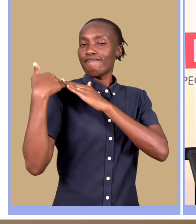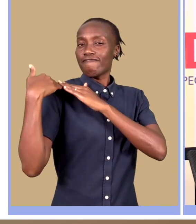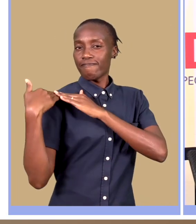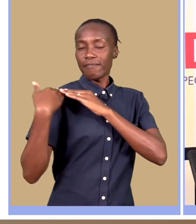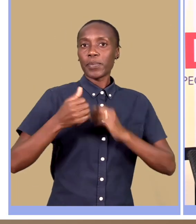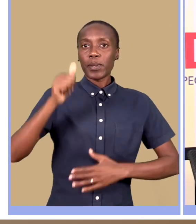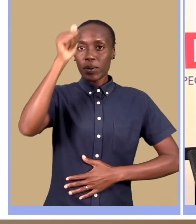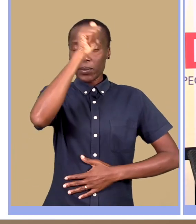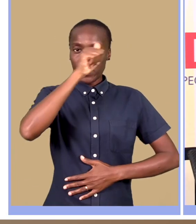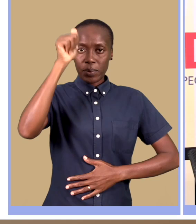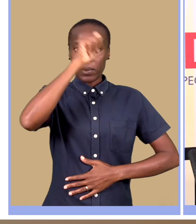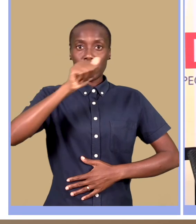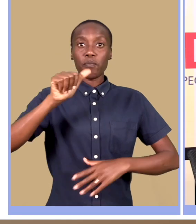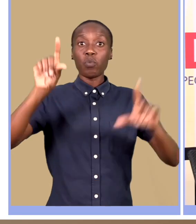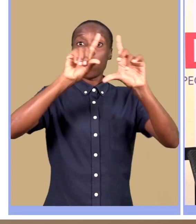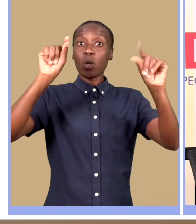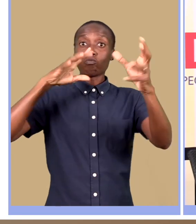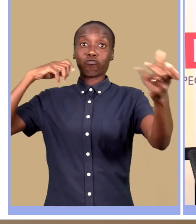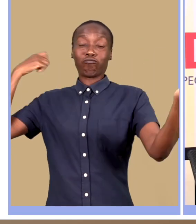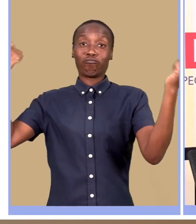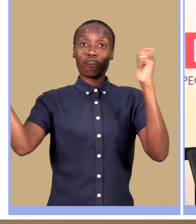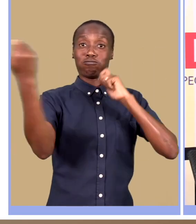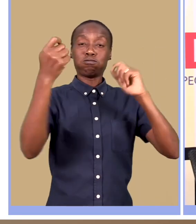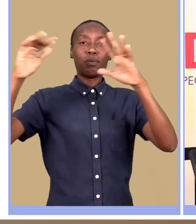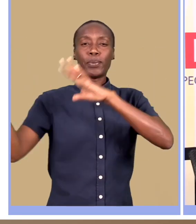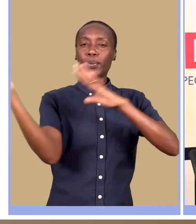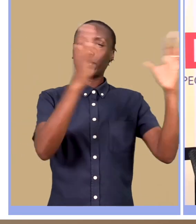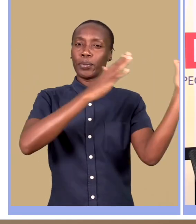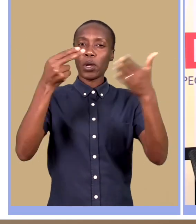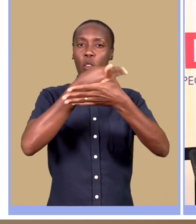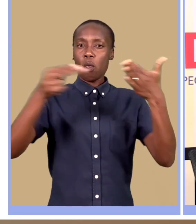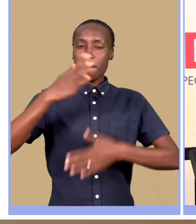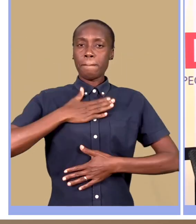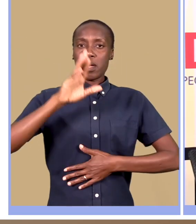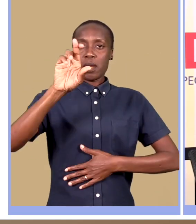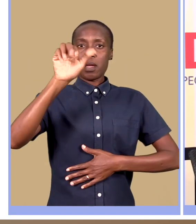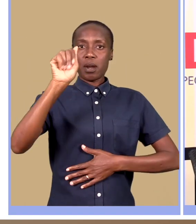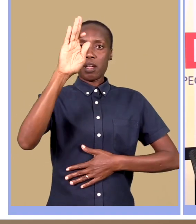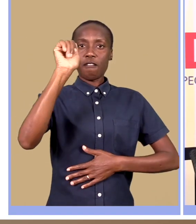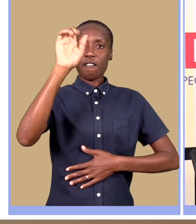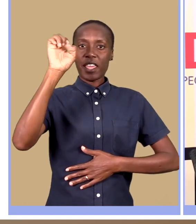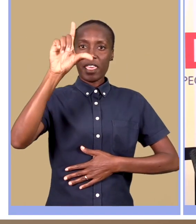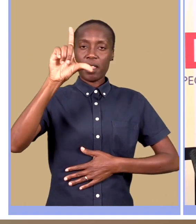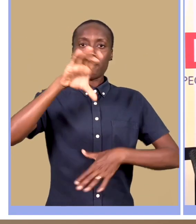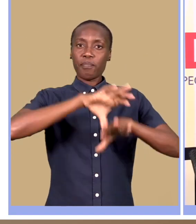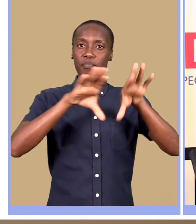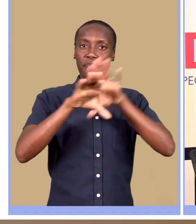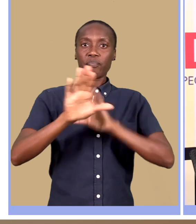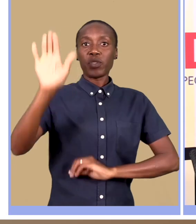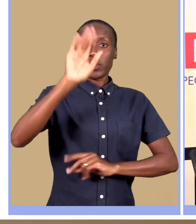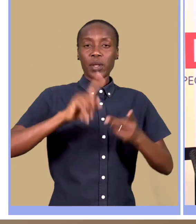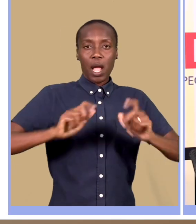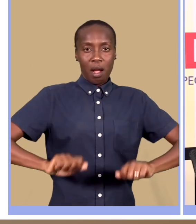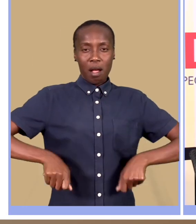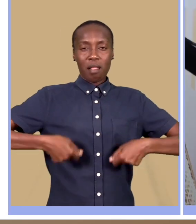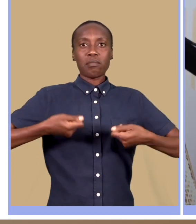das academias face às mudanças climáticas. Sou Rafael Bata, tenho uma camisa azul,